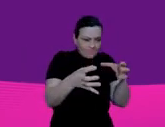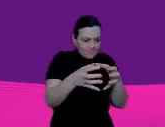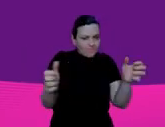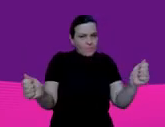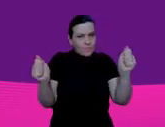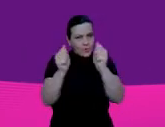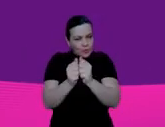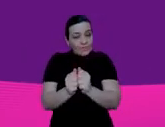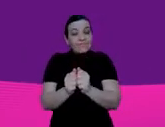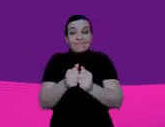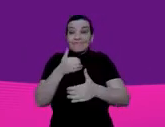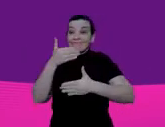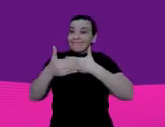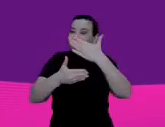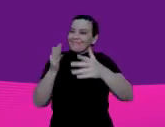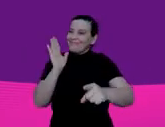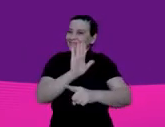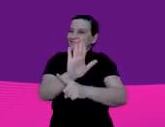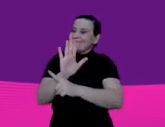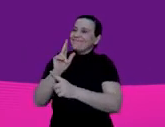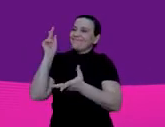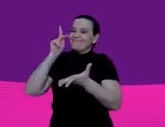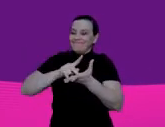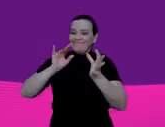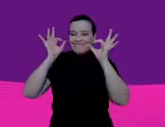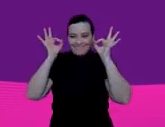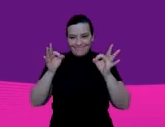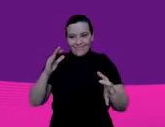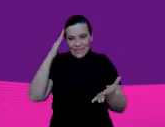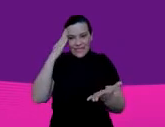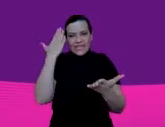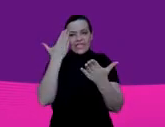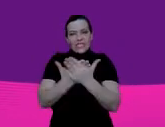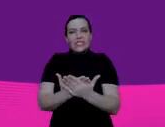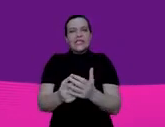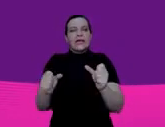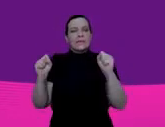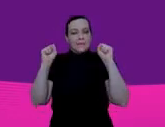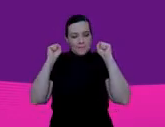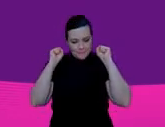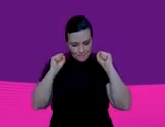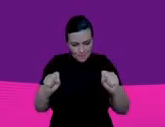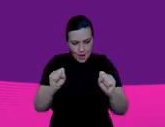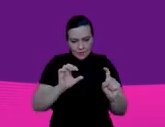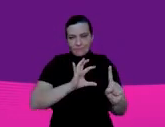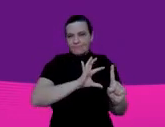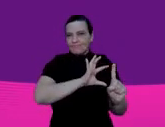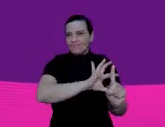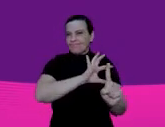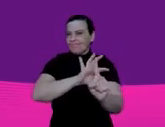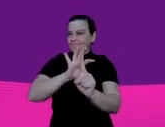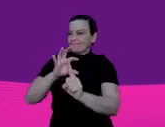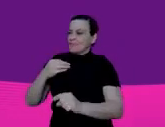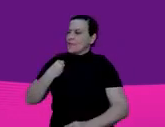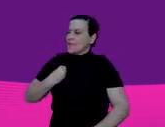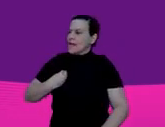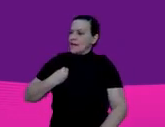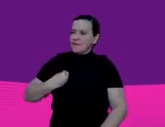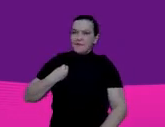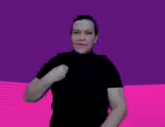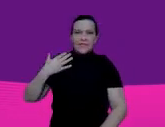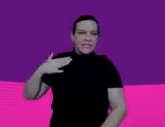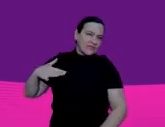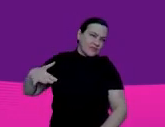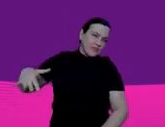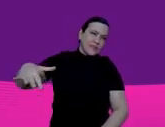realidade. A gente acredita que a gente pode impactar muito bem a vida de milhões de pessoas que sofrem com cefaleia e